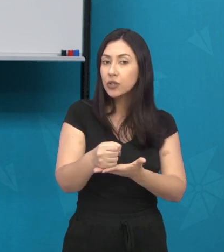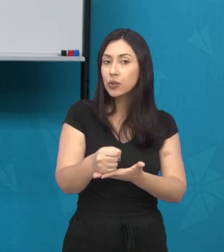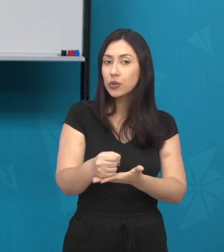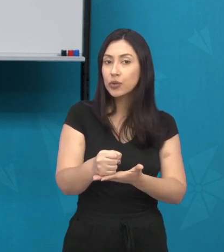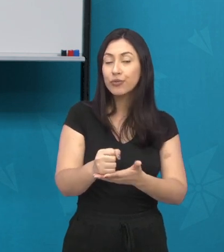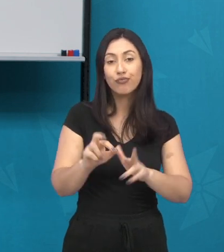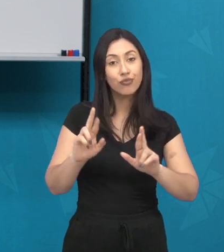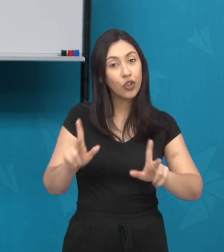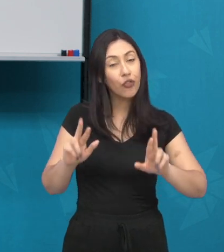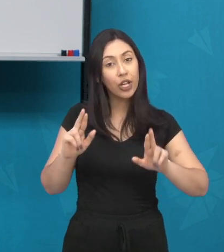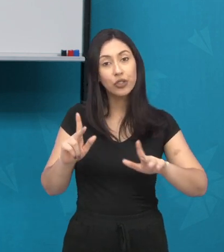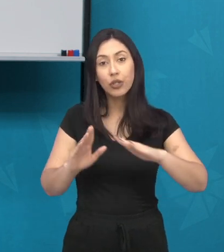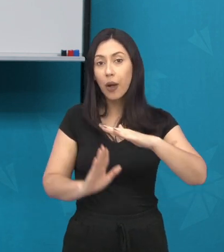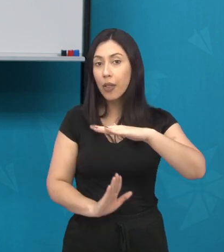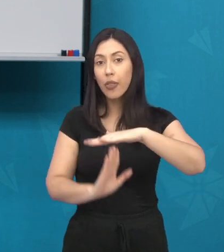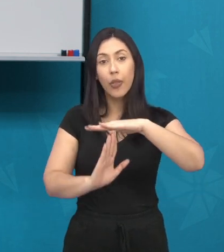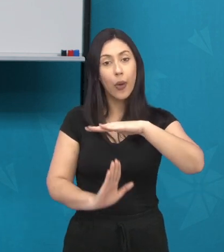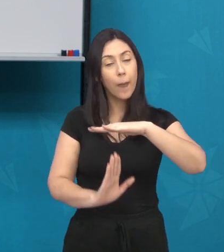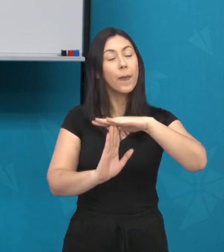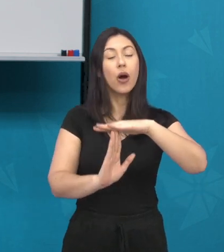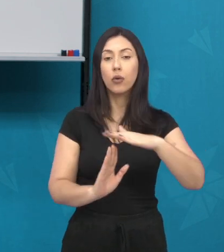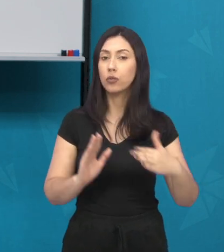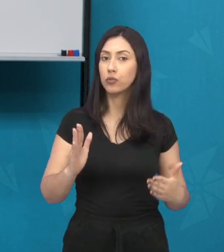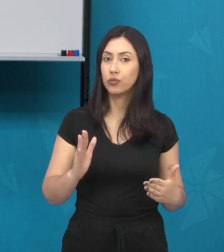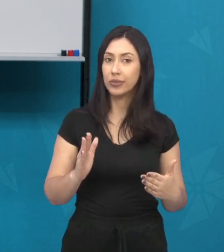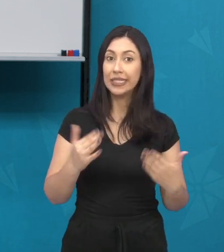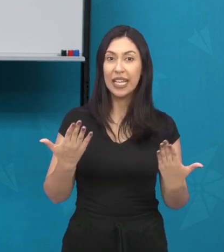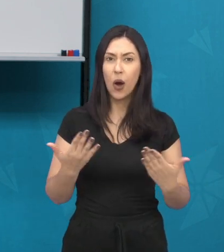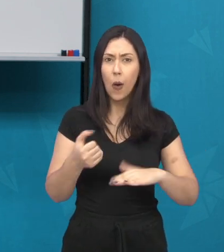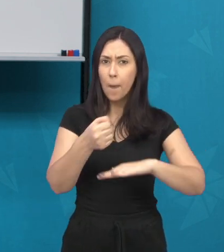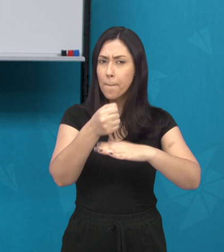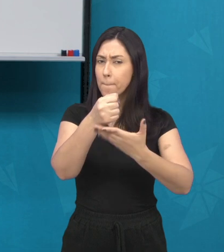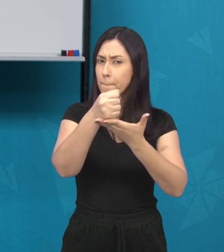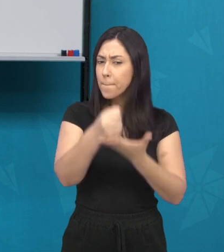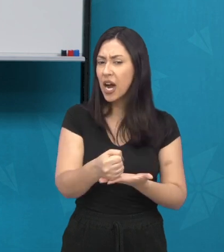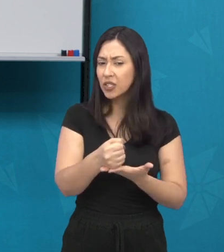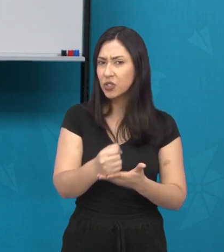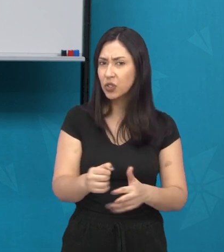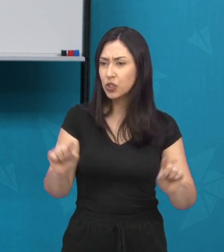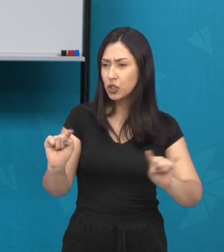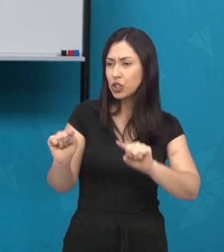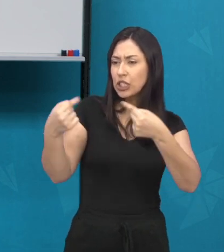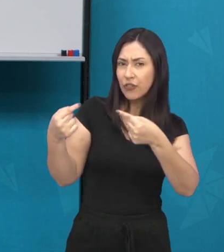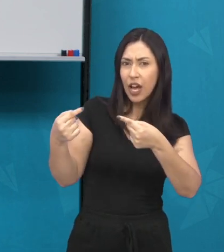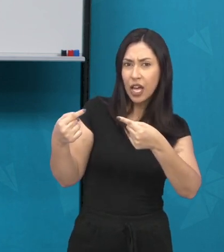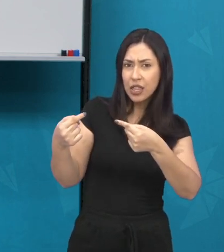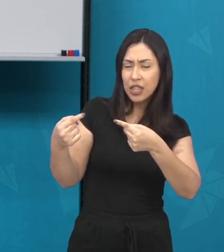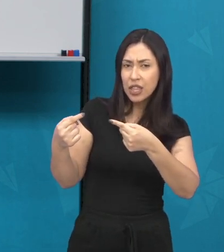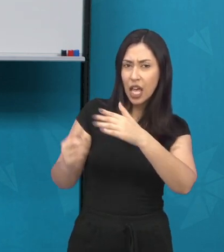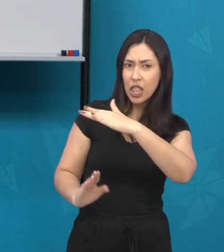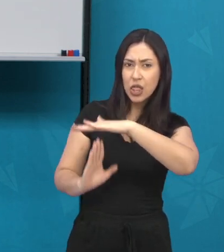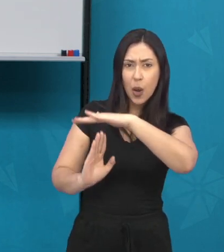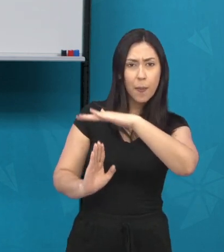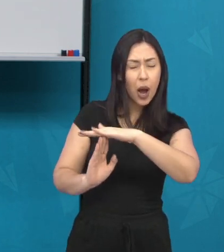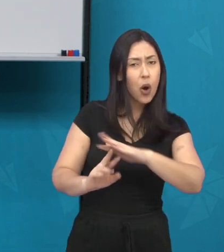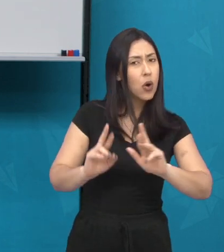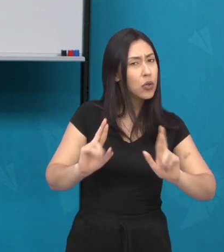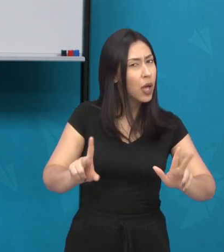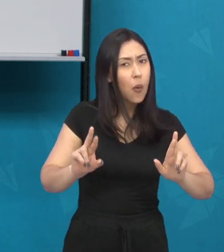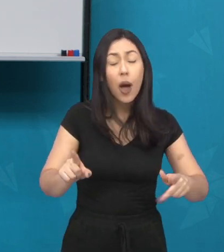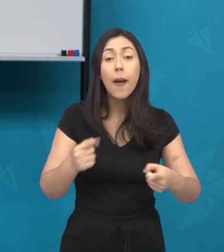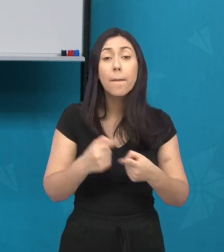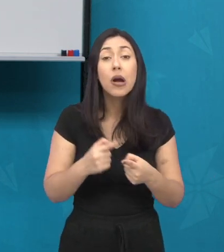paração reação não não vai formar Por quê Qual que é uma premissa as forças têm que ser de mesma